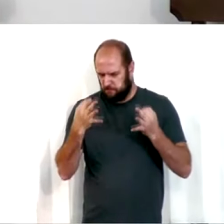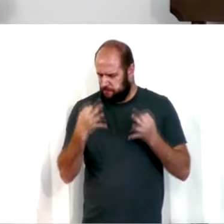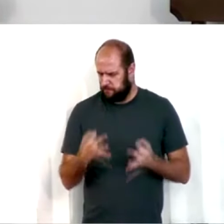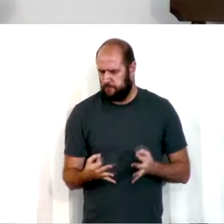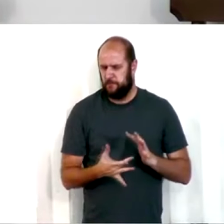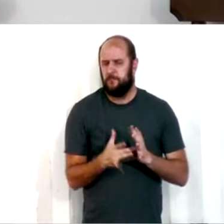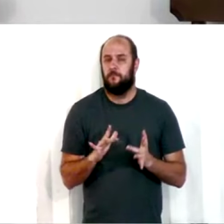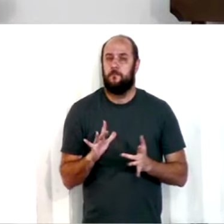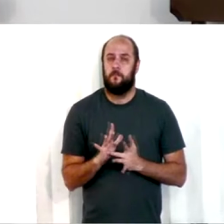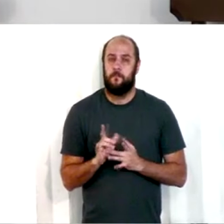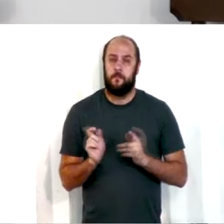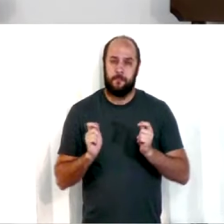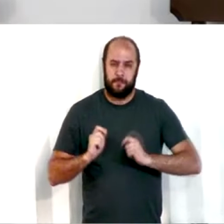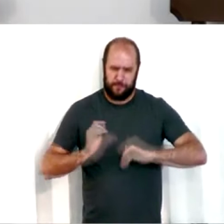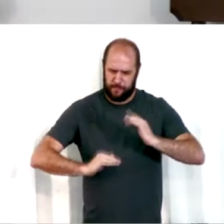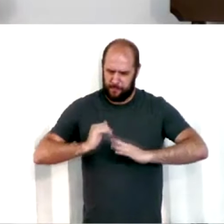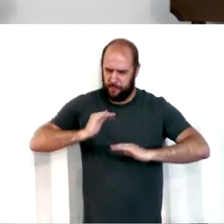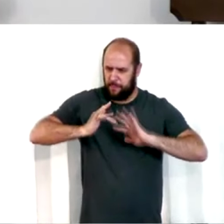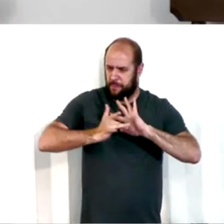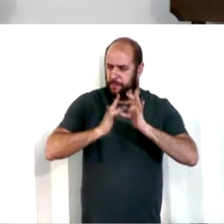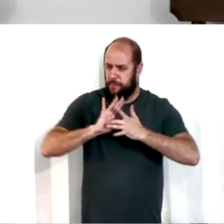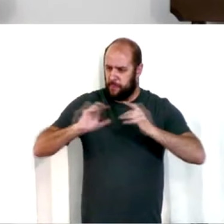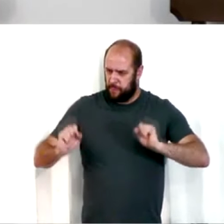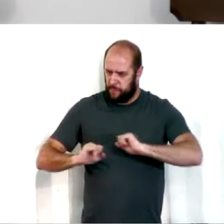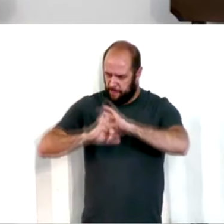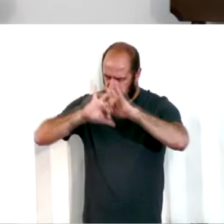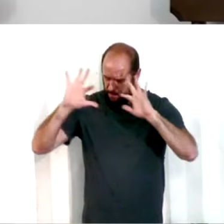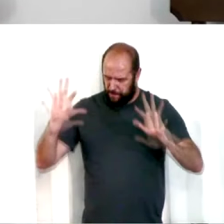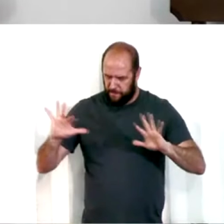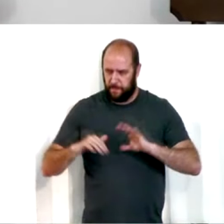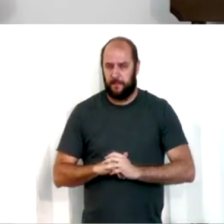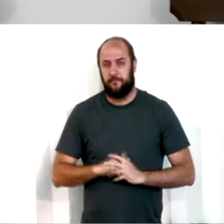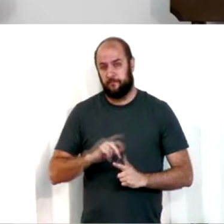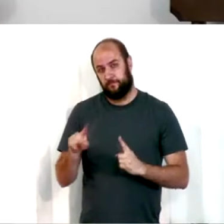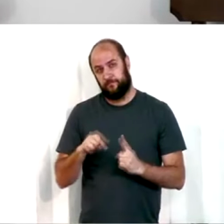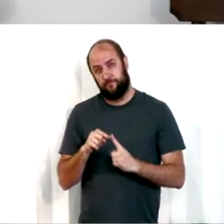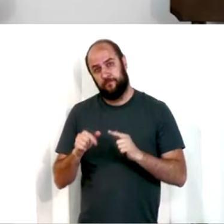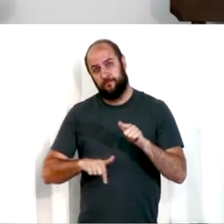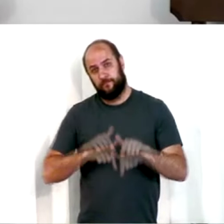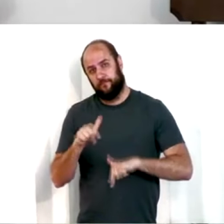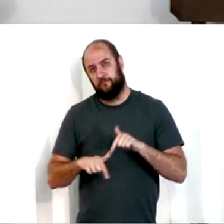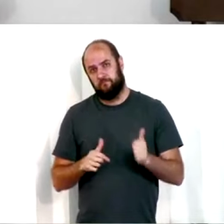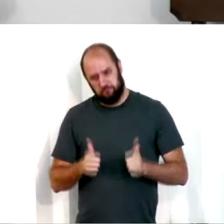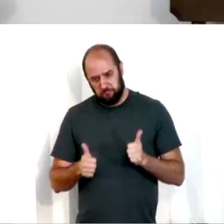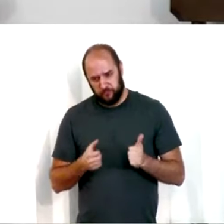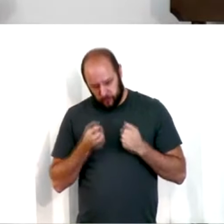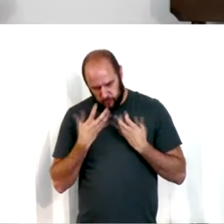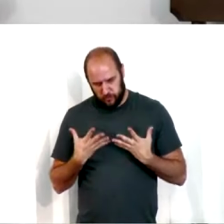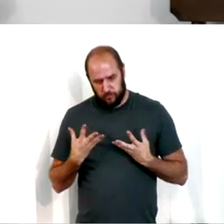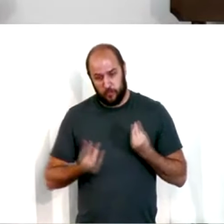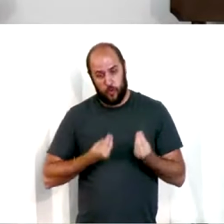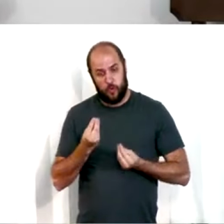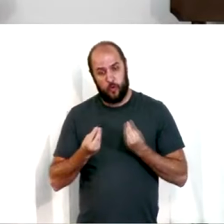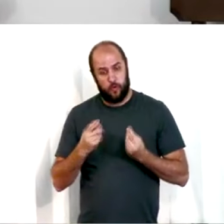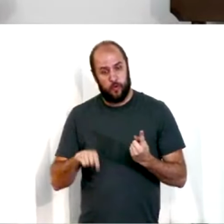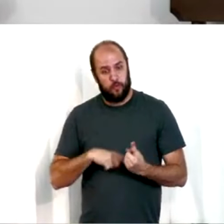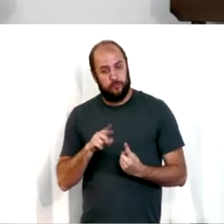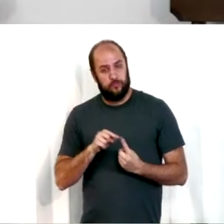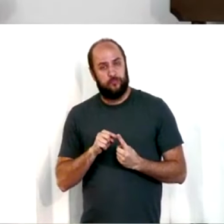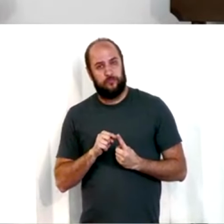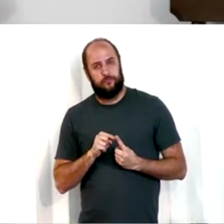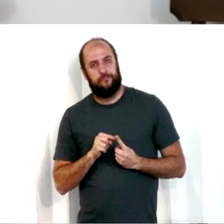que a igreja fosse edificada e Cristo fosse glorificado. Esse é o objetivo do seu trabalho. Muito bem, como ele alcança esse objetivo? Quais são as armas que ele